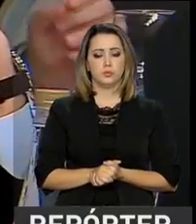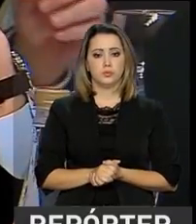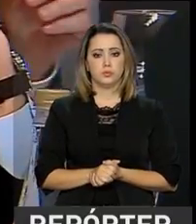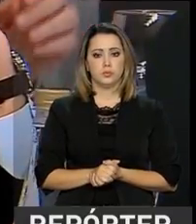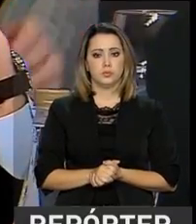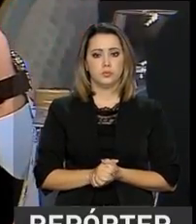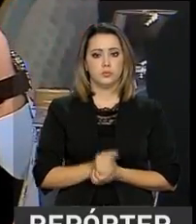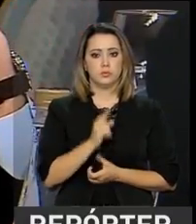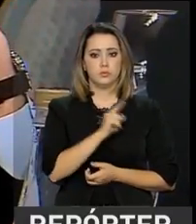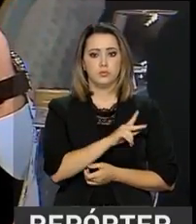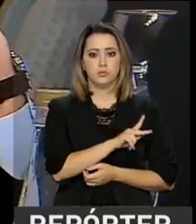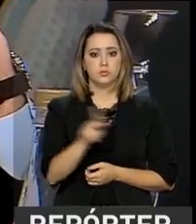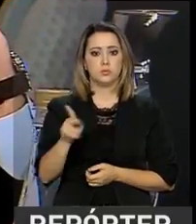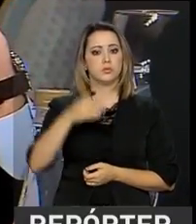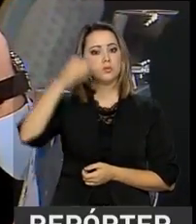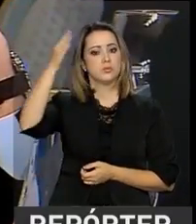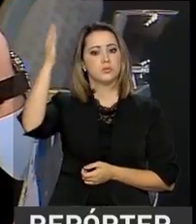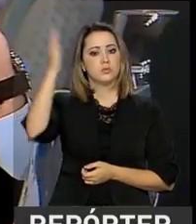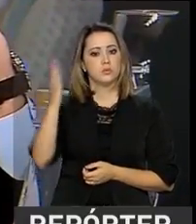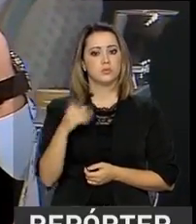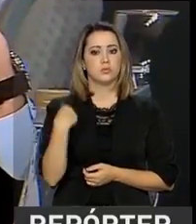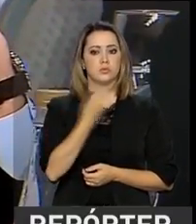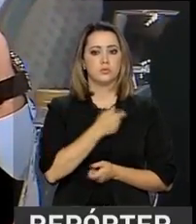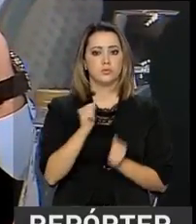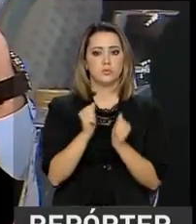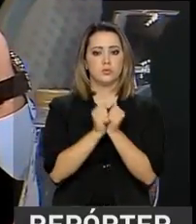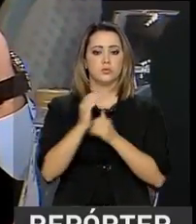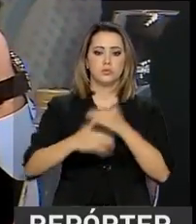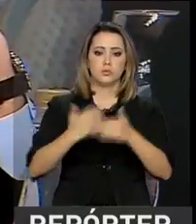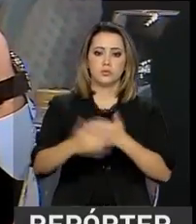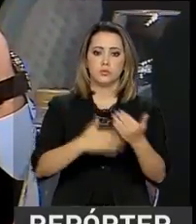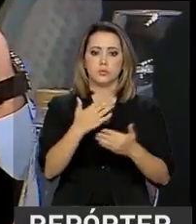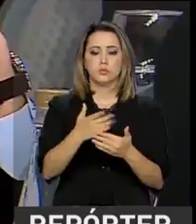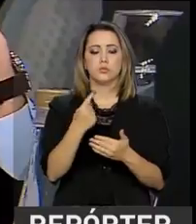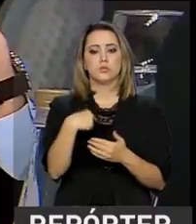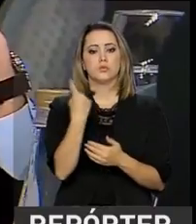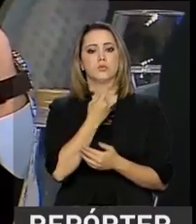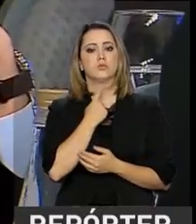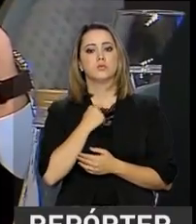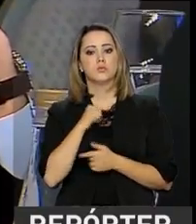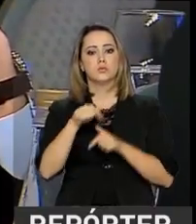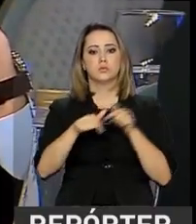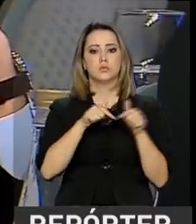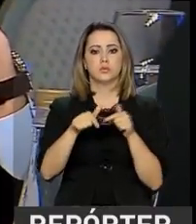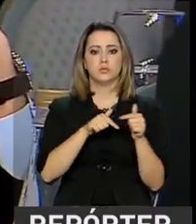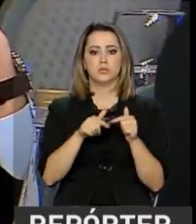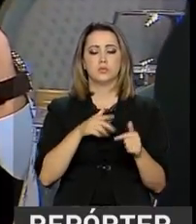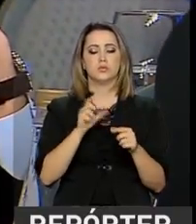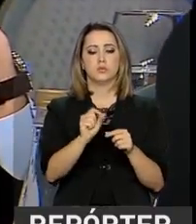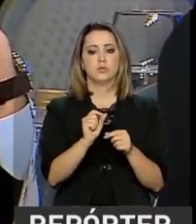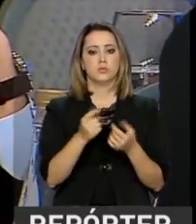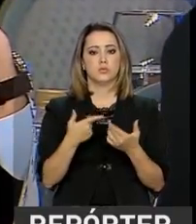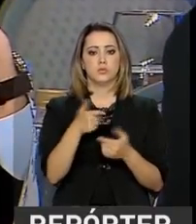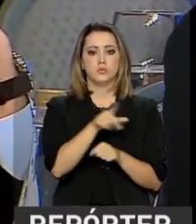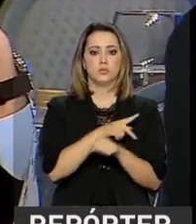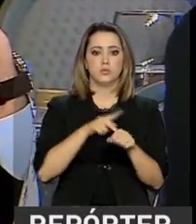Na presidência brasileira, continuaremos engajados em nossa ambiciosa pauta de negociações